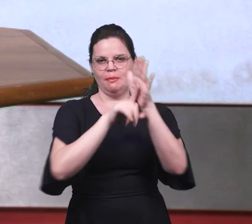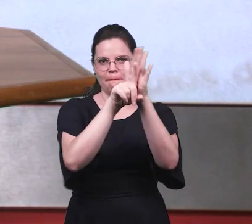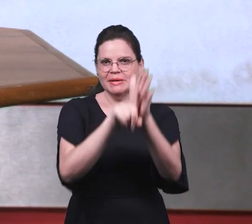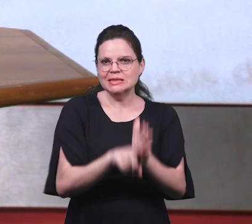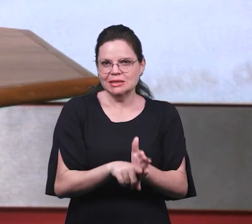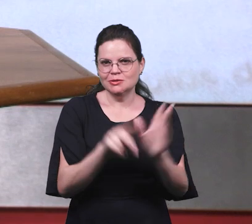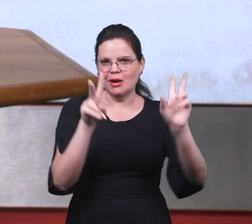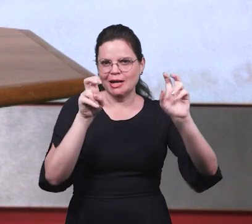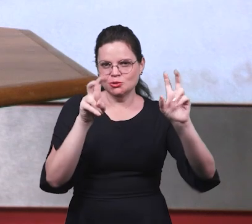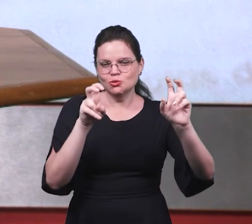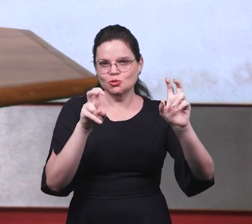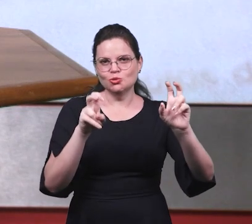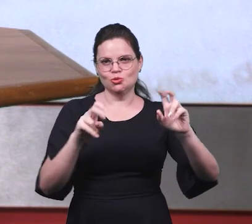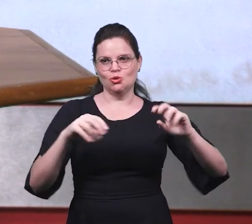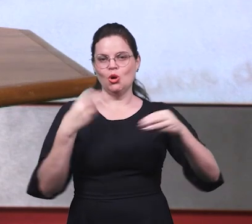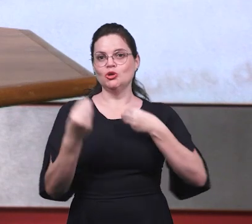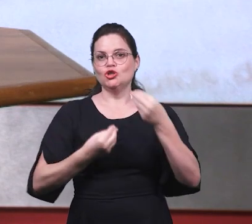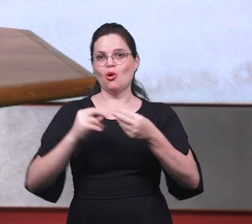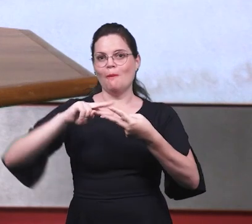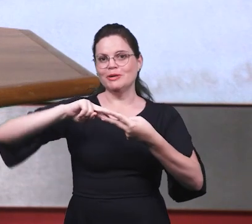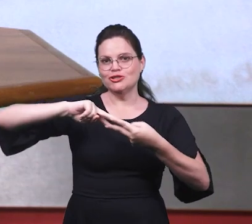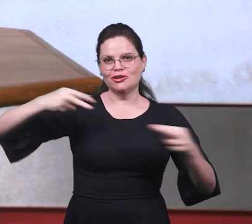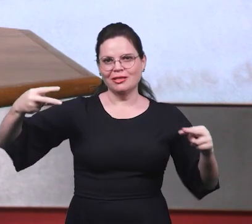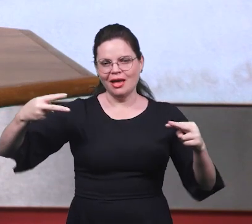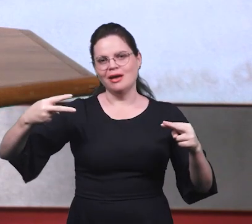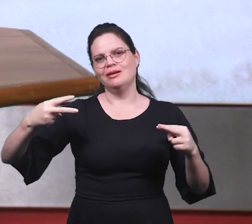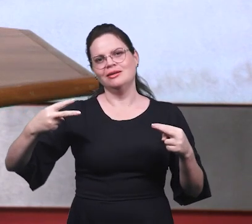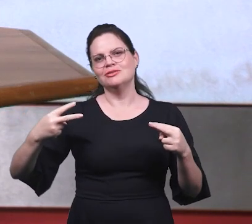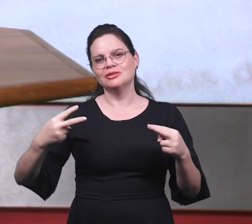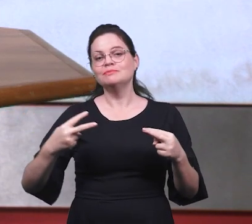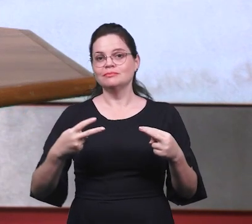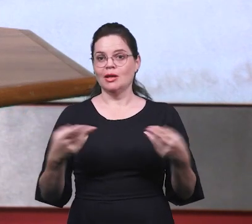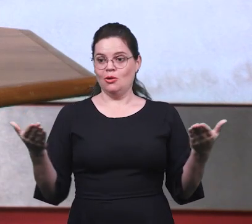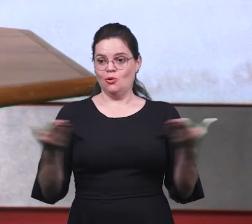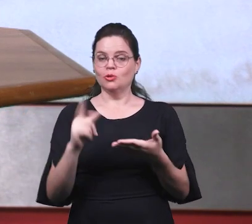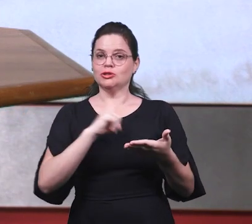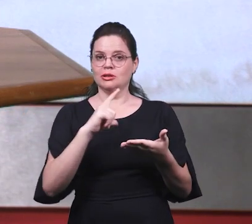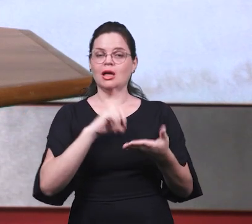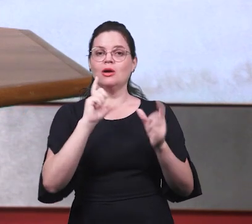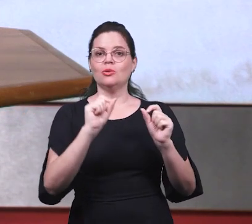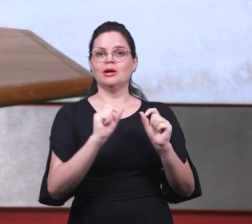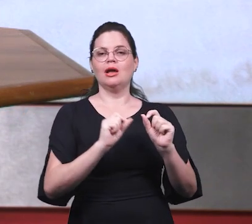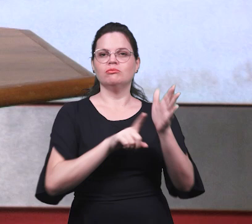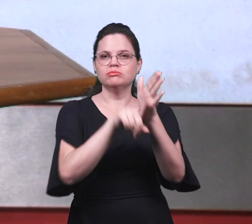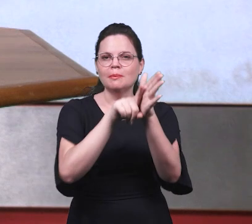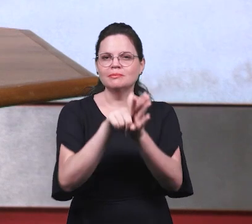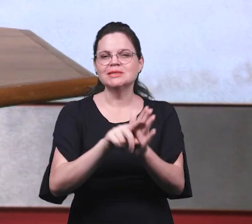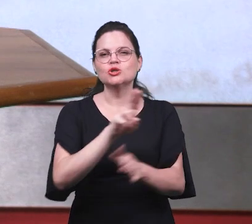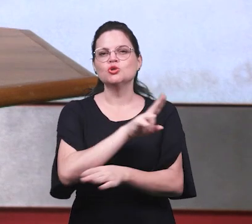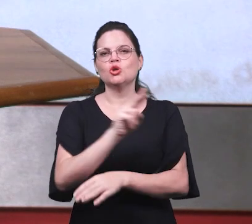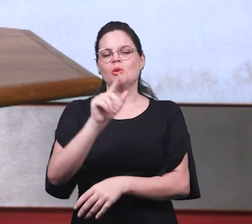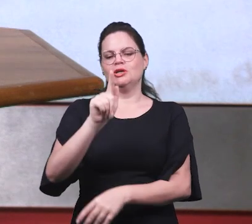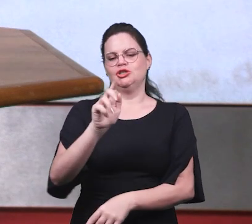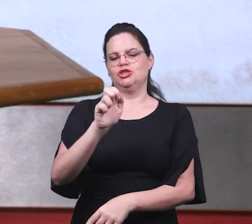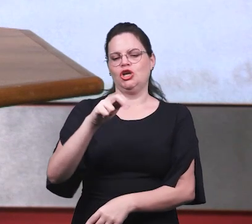Os princípios básicos da genética, por meio de recente projeto Genoma Humano,